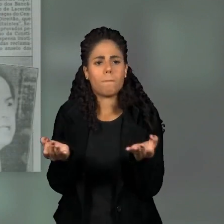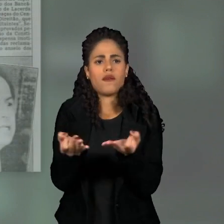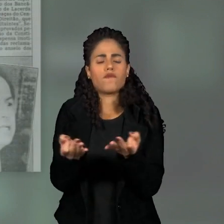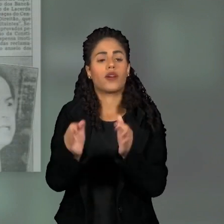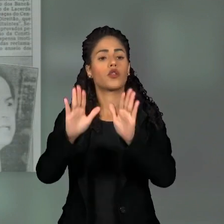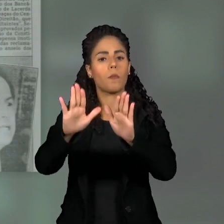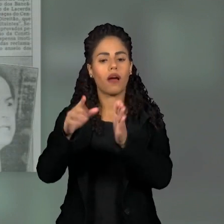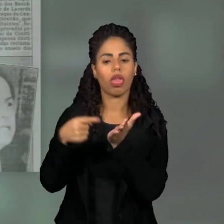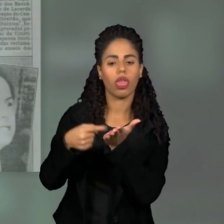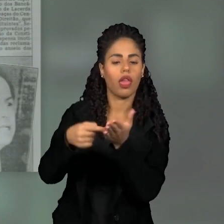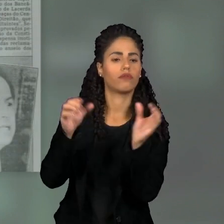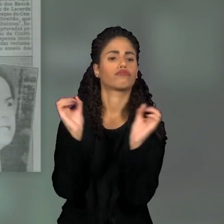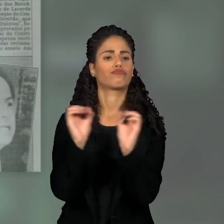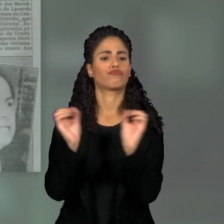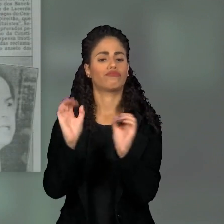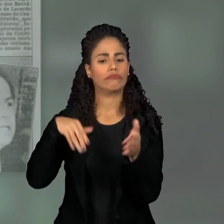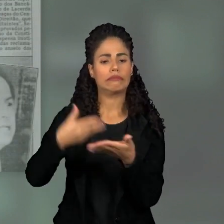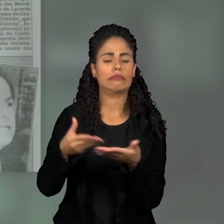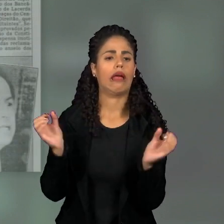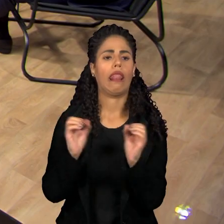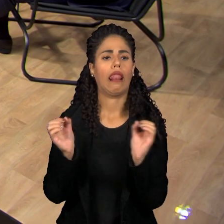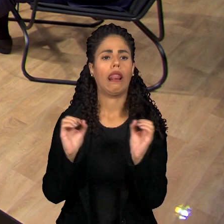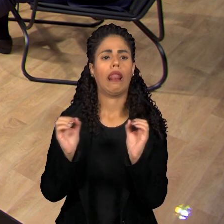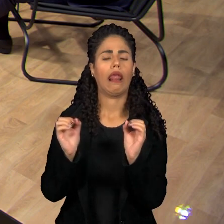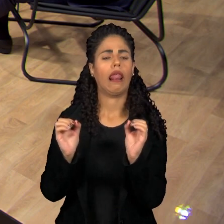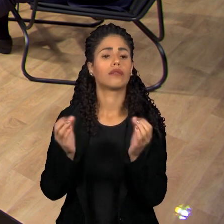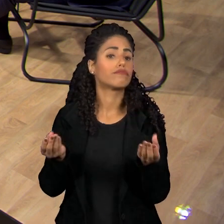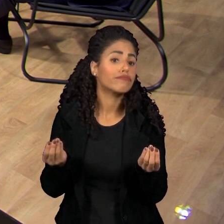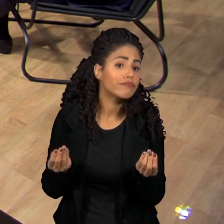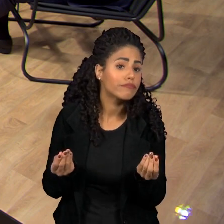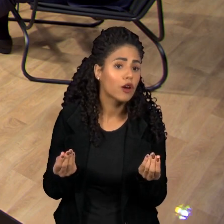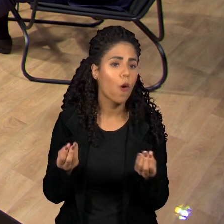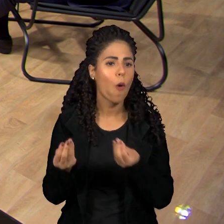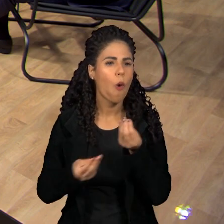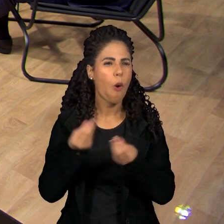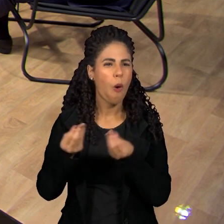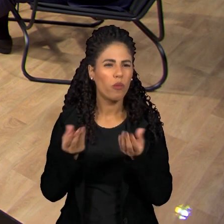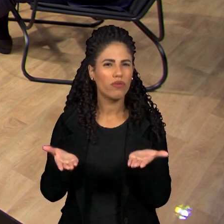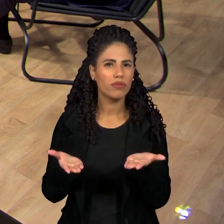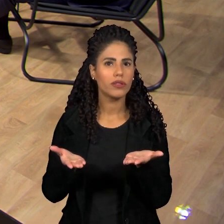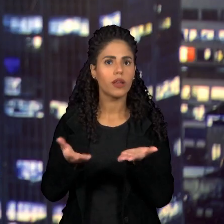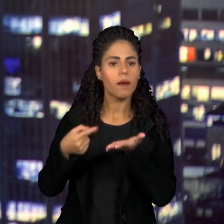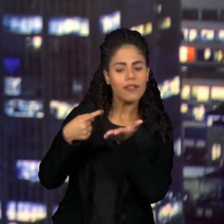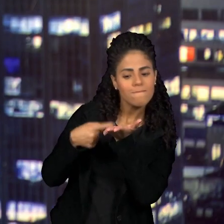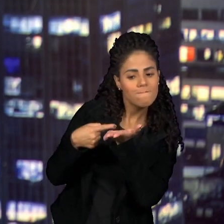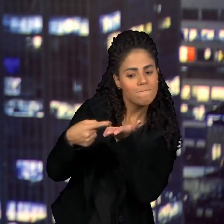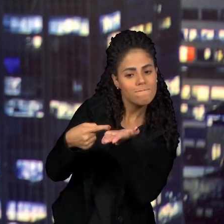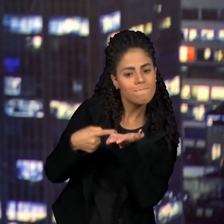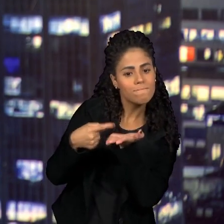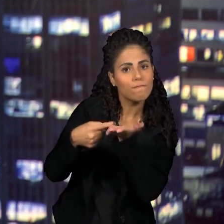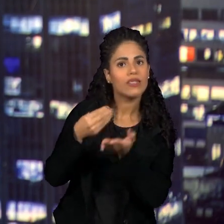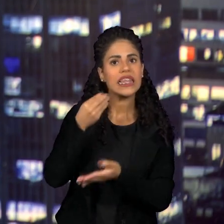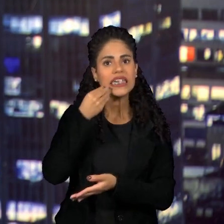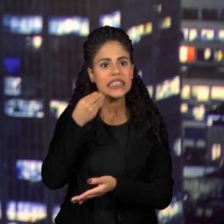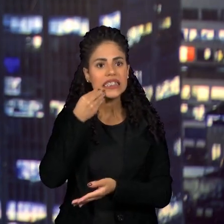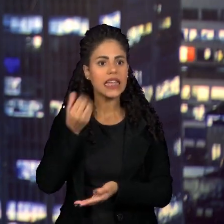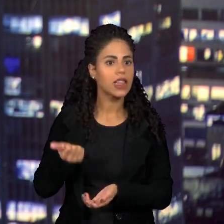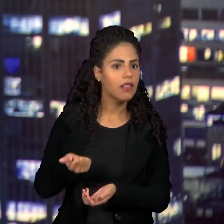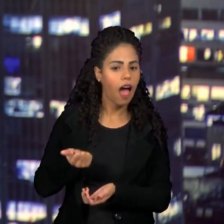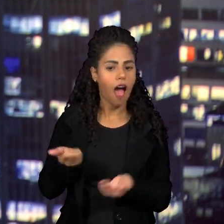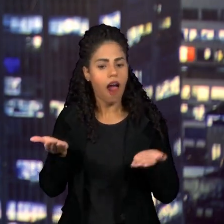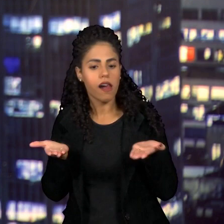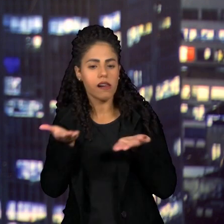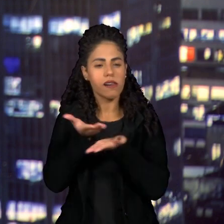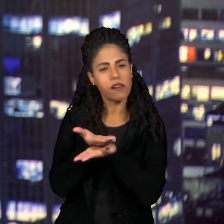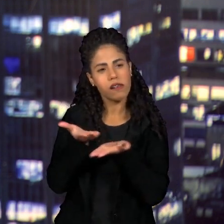mas não negociamos nada até agora, fecha aspas. Quer dizer, essa história da negociação, né, do toma lá da cá. Quando